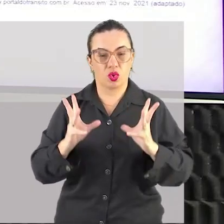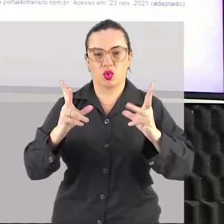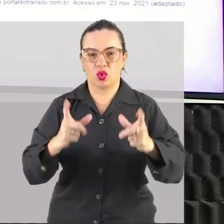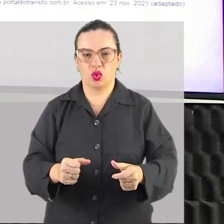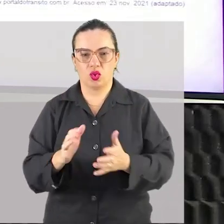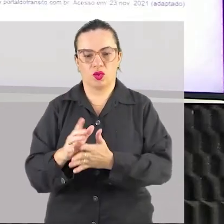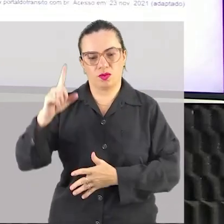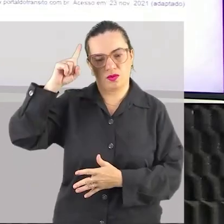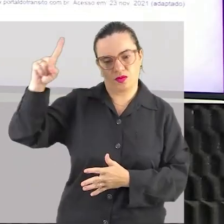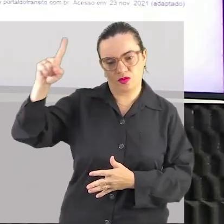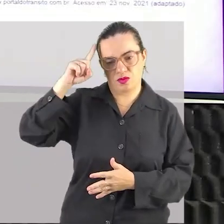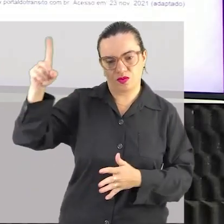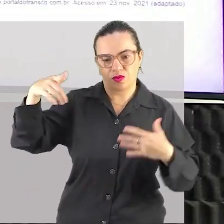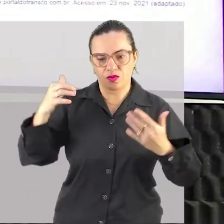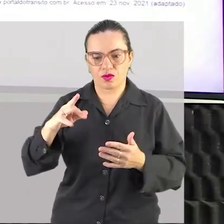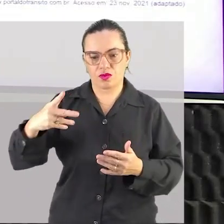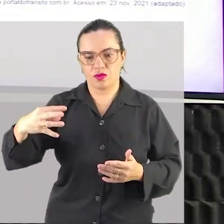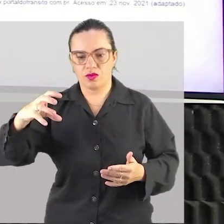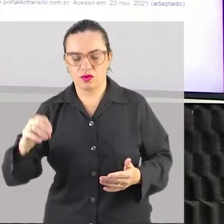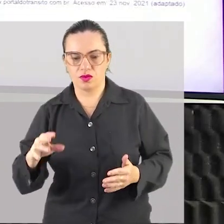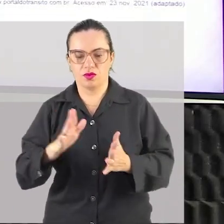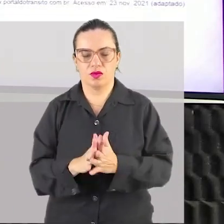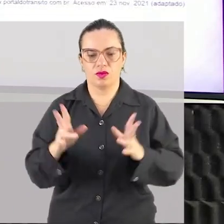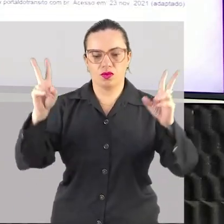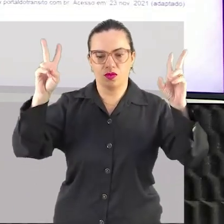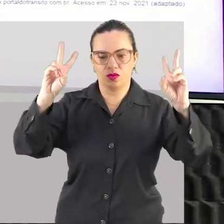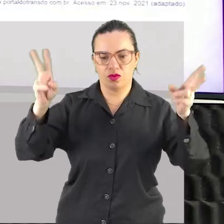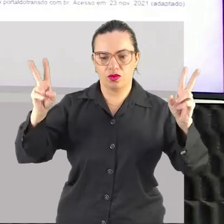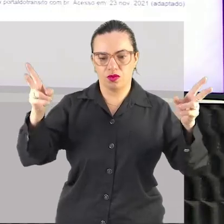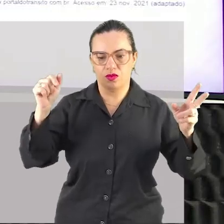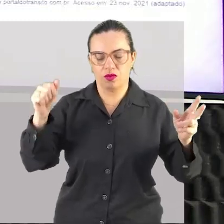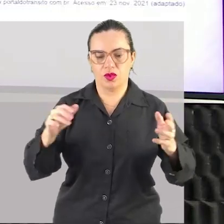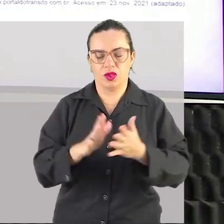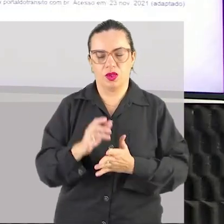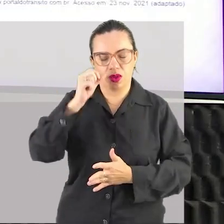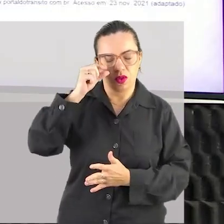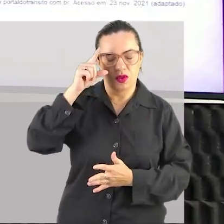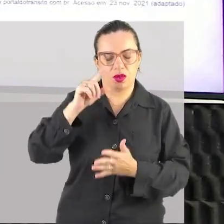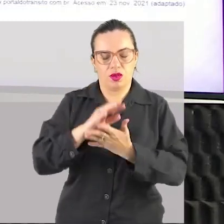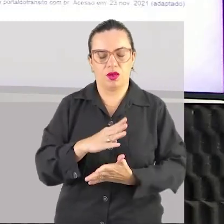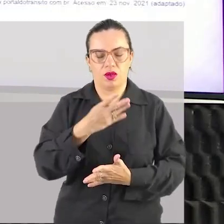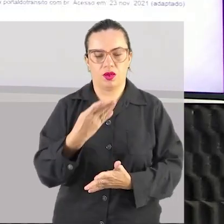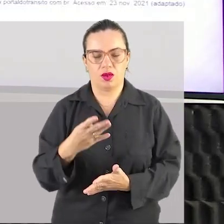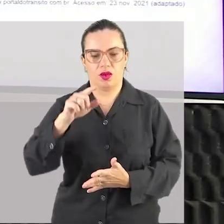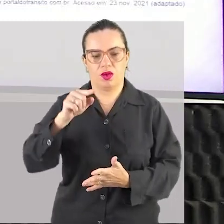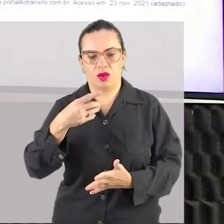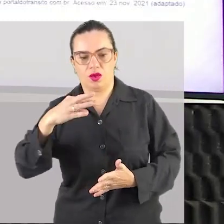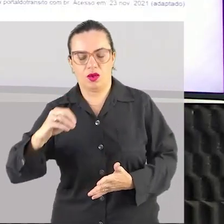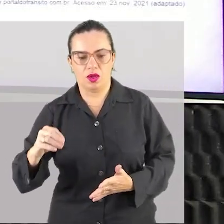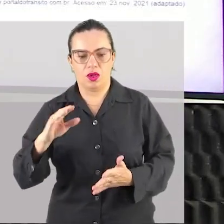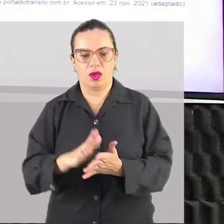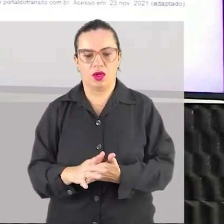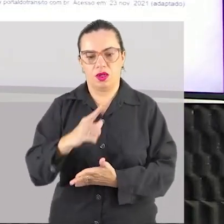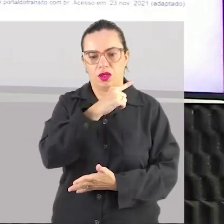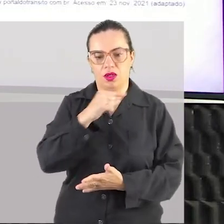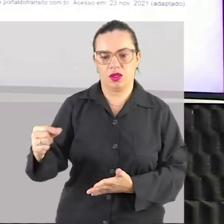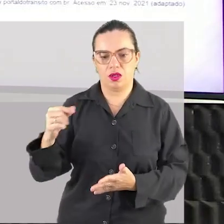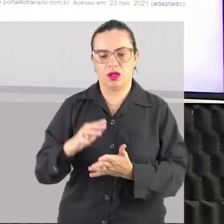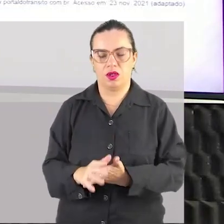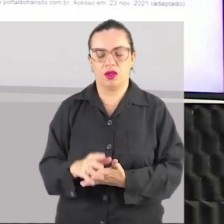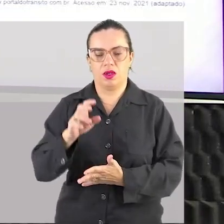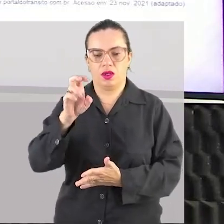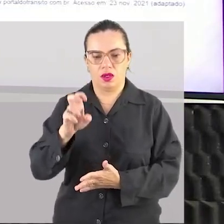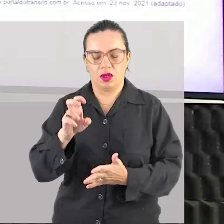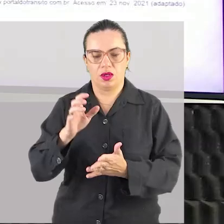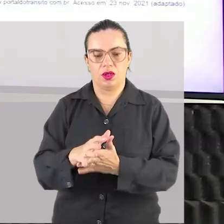Olha a fala do Marcelo na questão acorda à 4:30 e saio todos os dias antes das 5 horas da manhã então ele percebe que tem